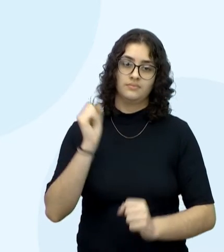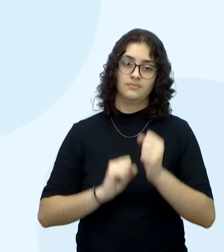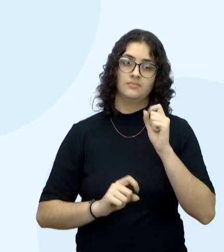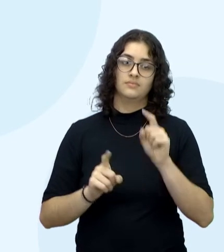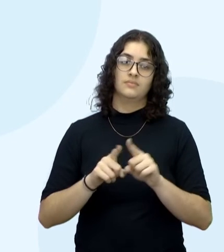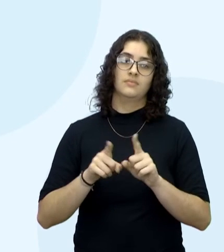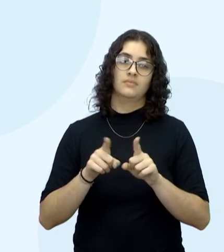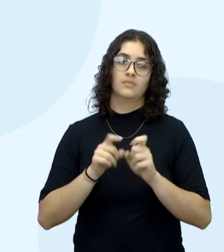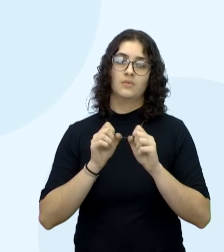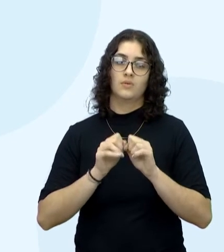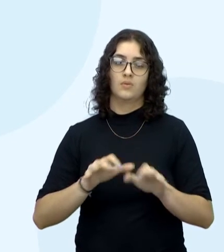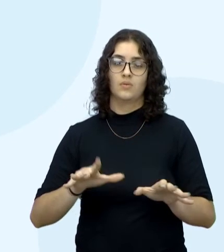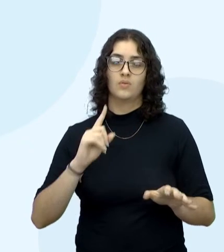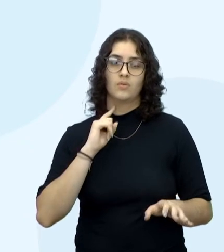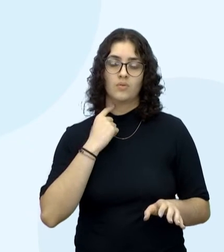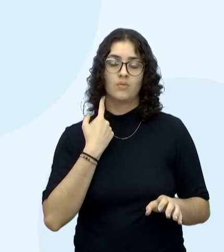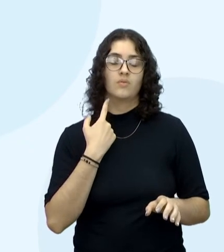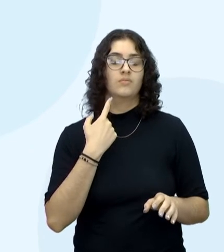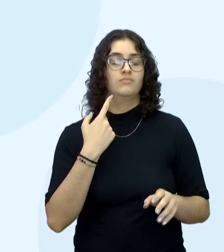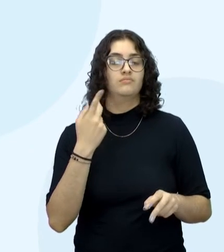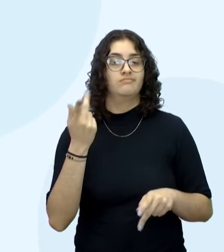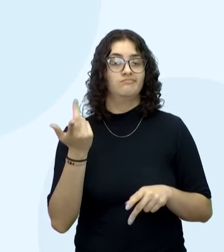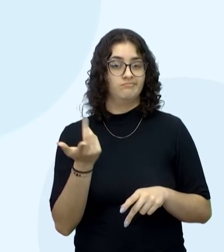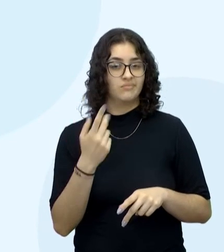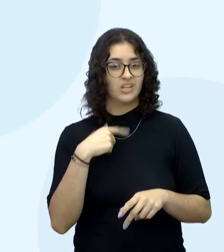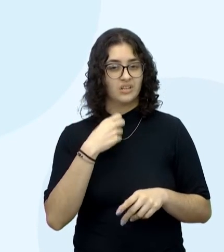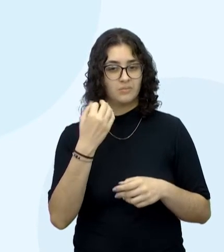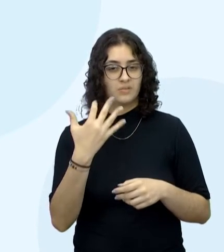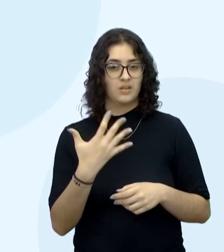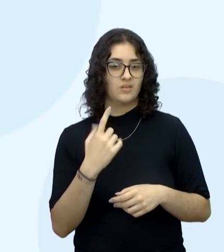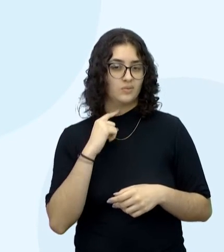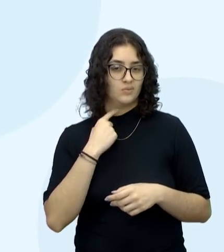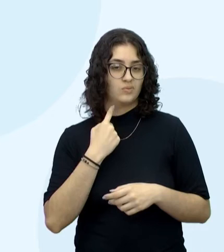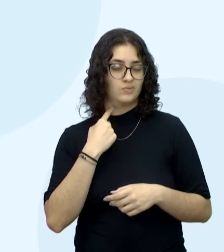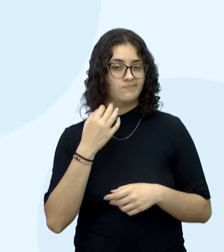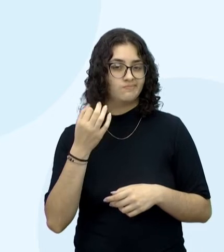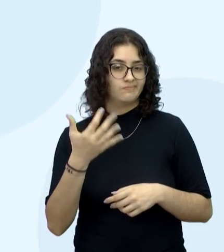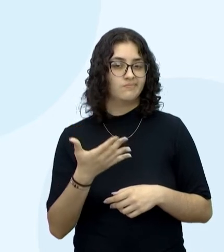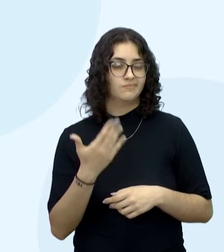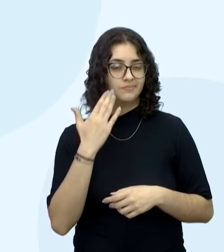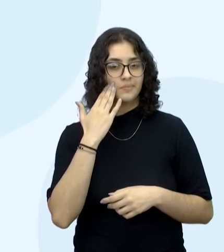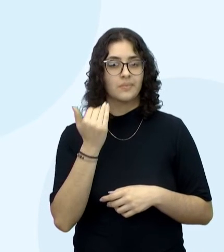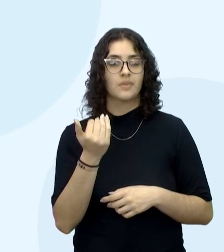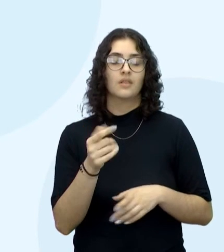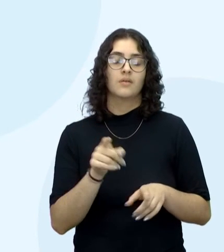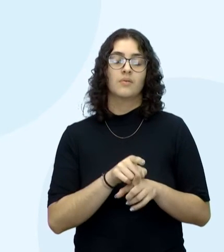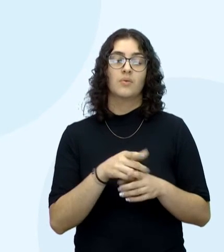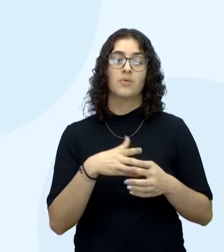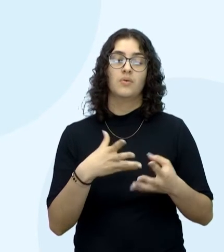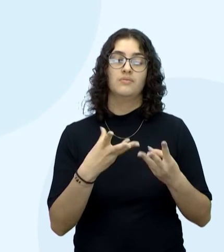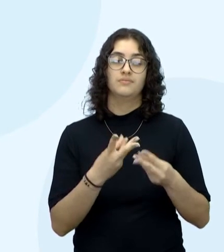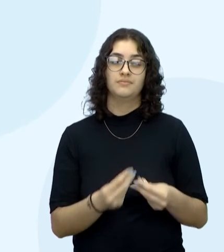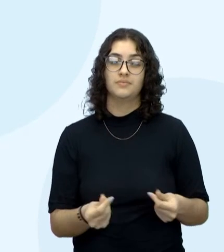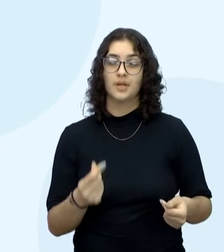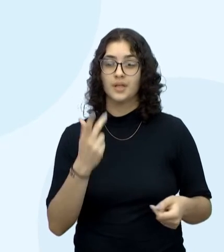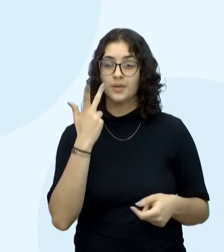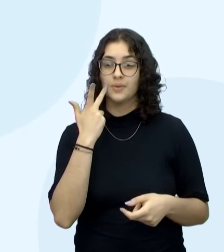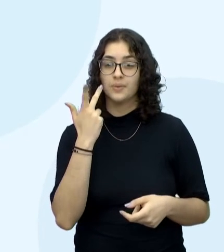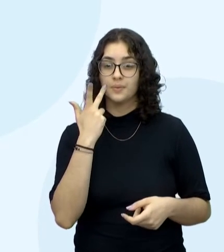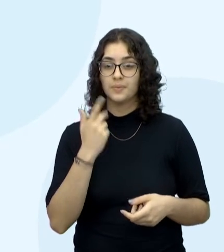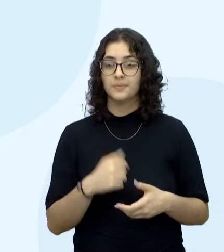de contaminação ambiental. Lembra quando eu falei dos agrotóxicos, né? E quais são os bioadsorventes mais